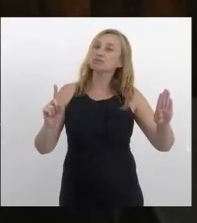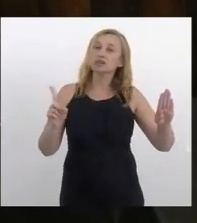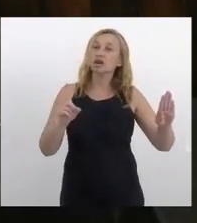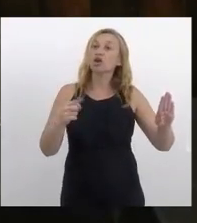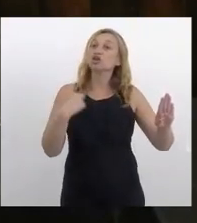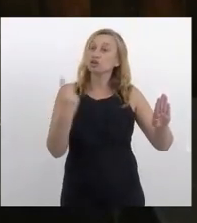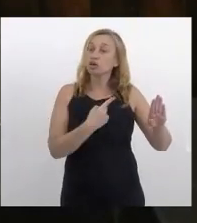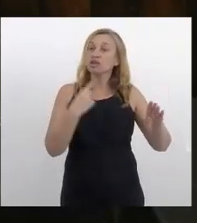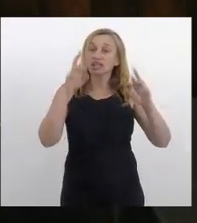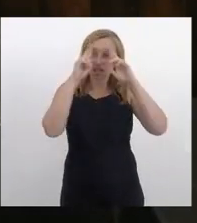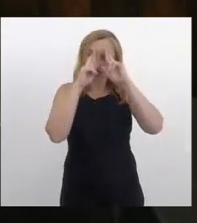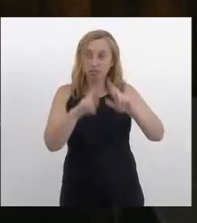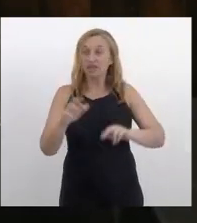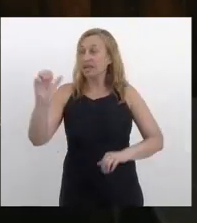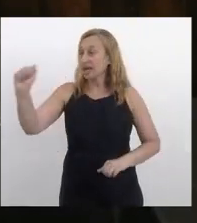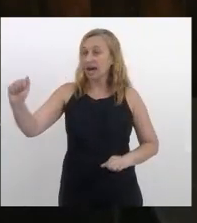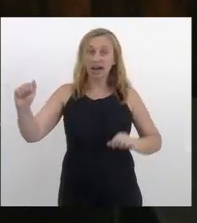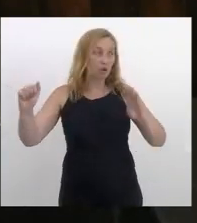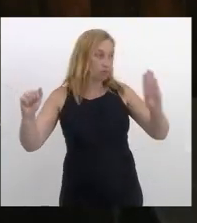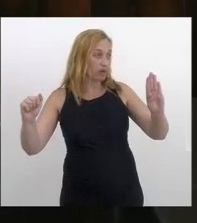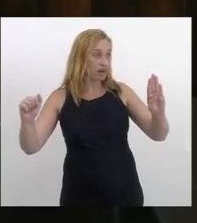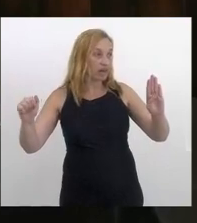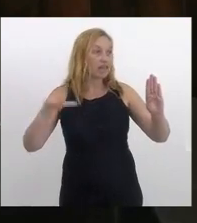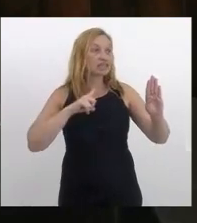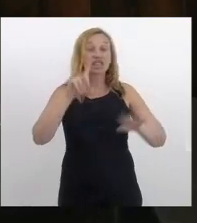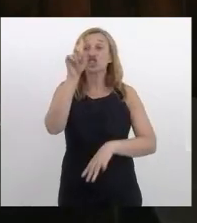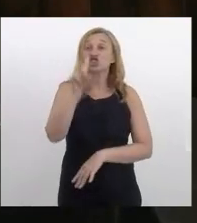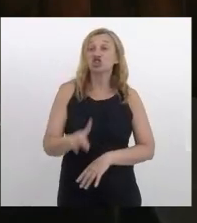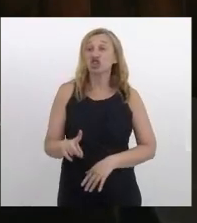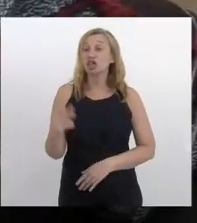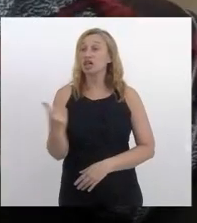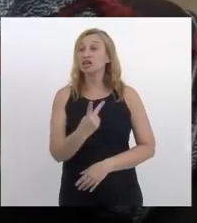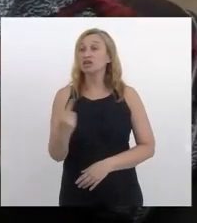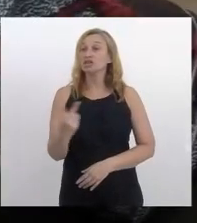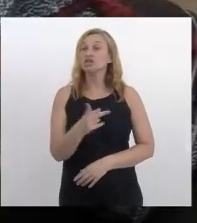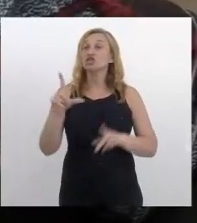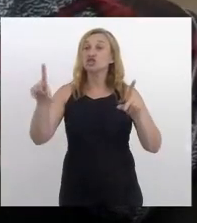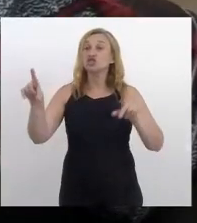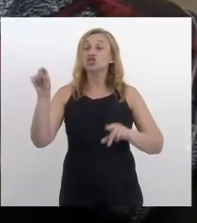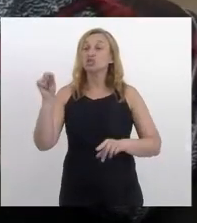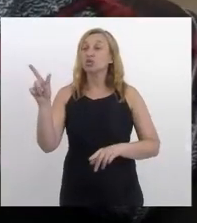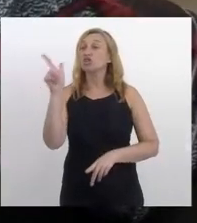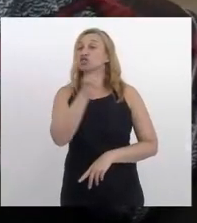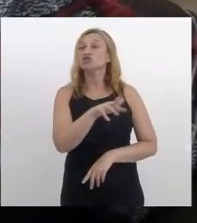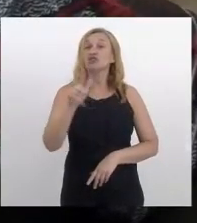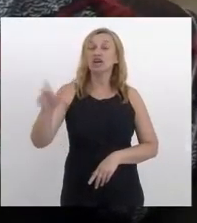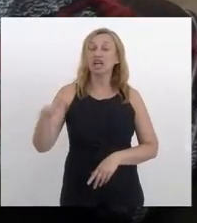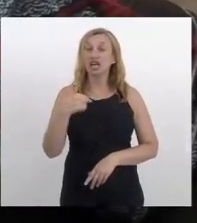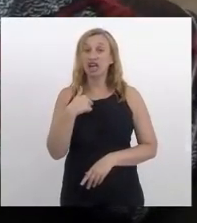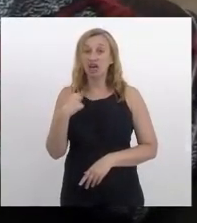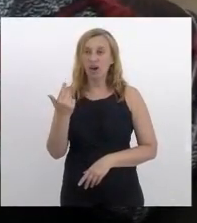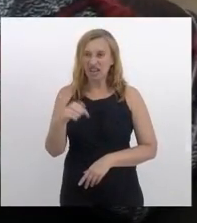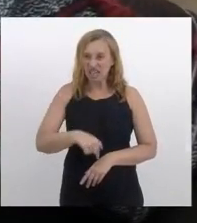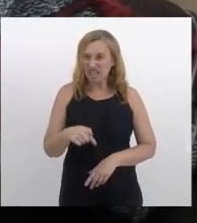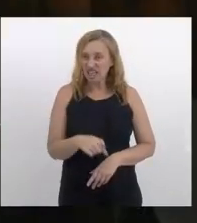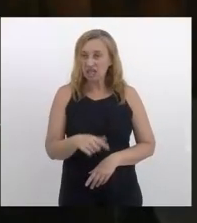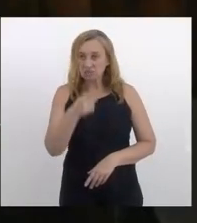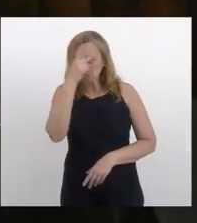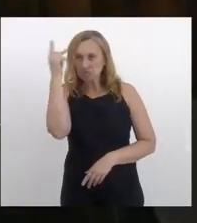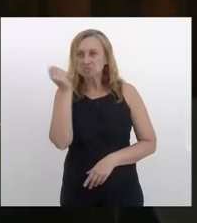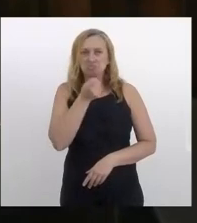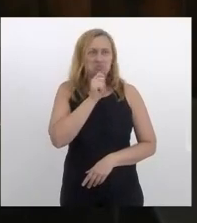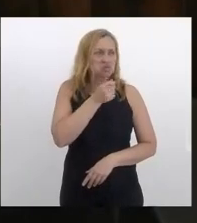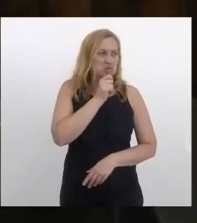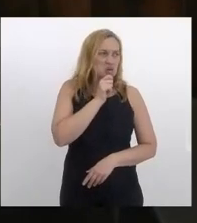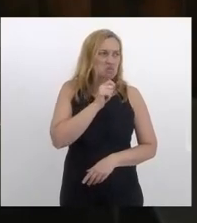que respeitar que A ou B tem um direito de escolha de nascença. E eu não estou aqui, nem ninguém pode